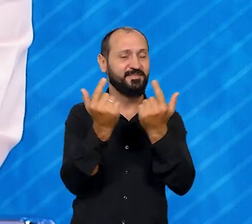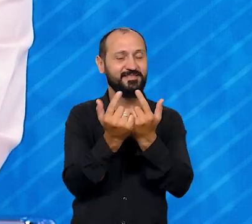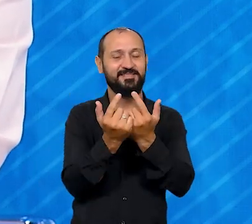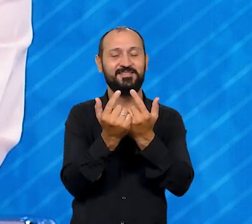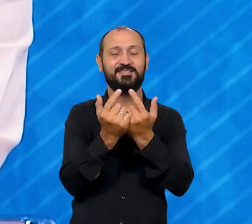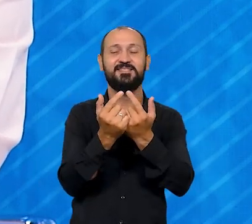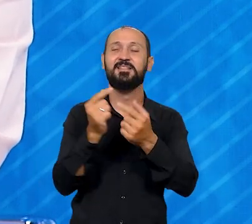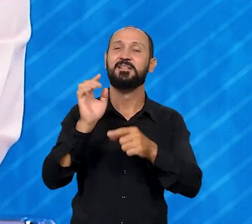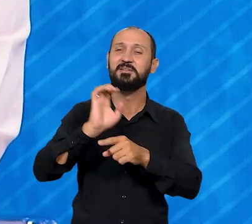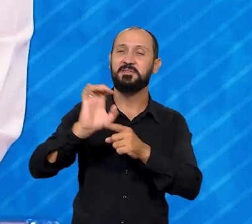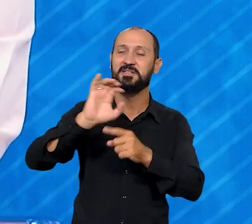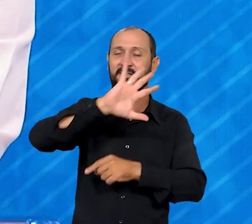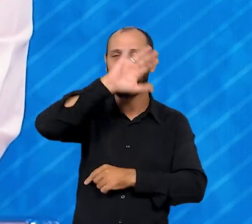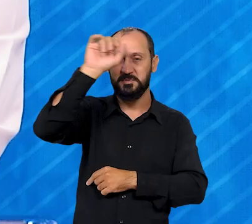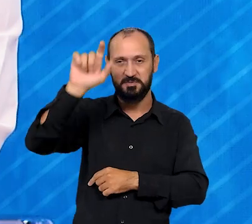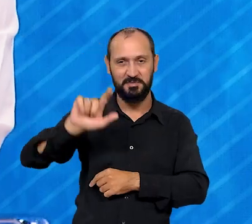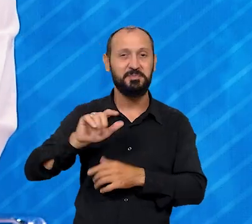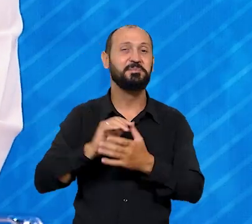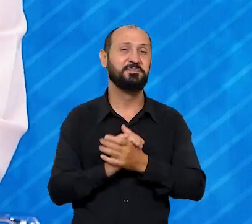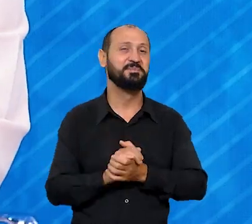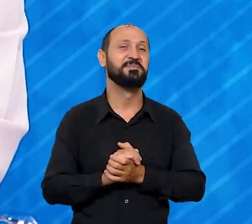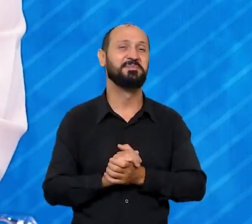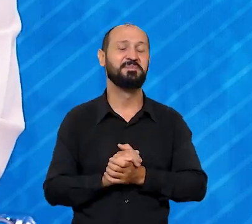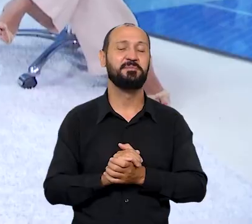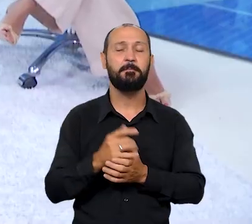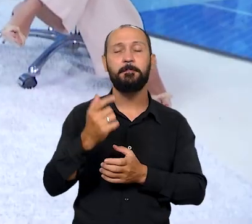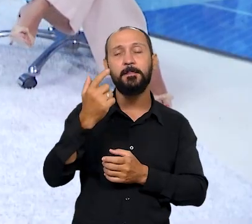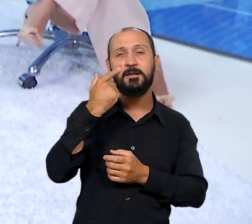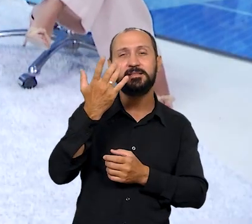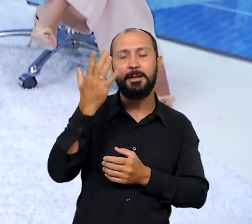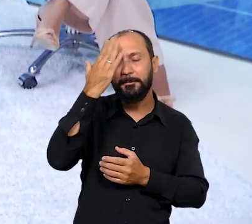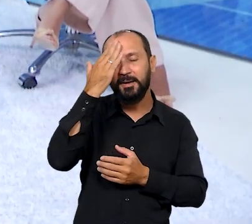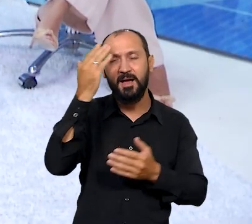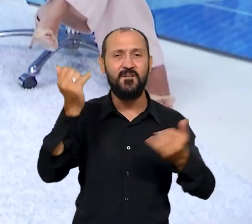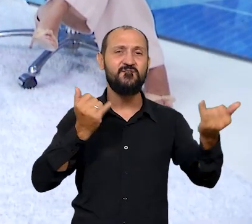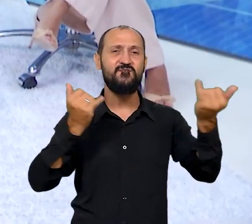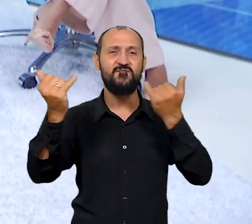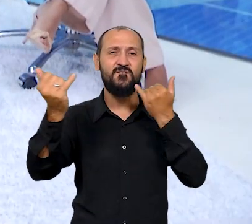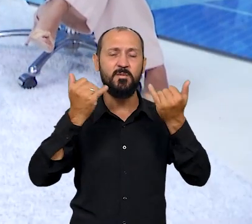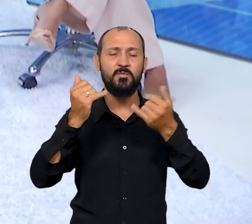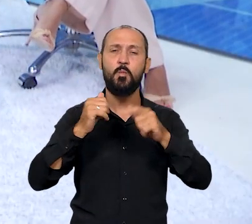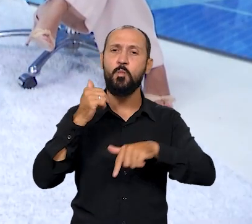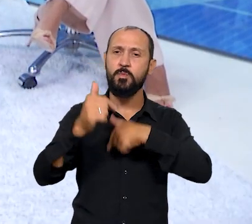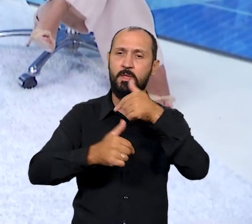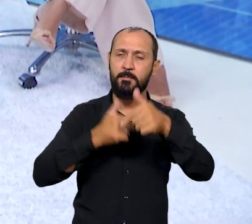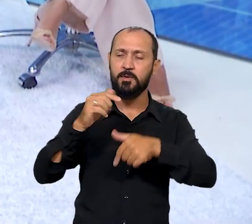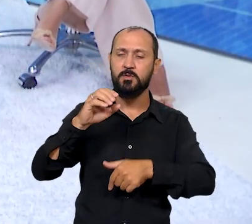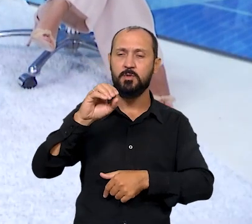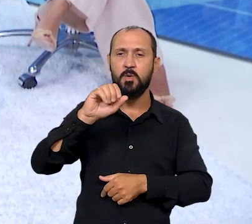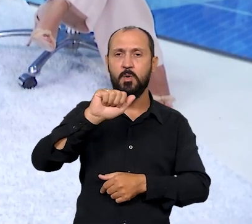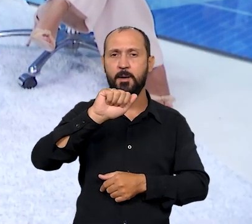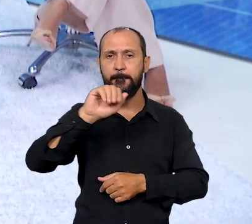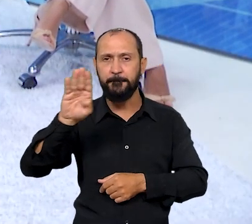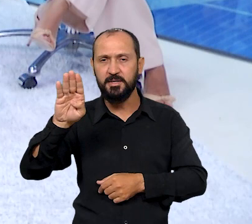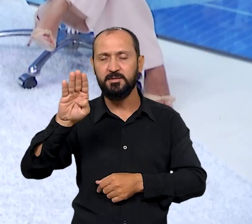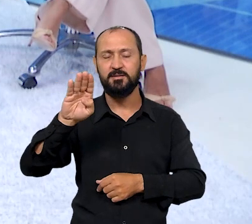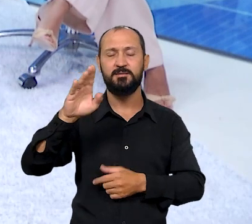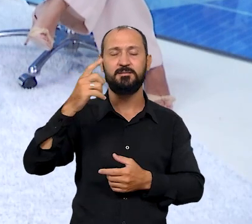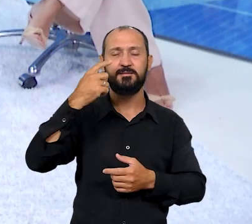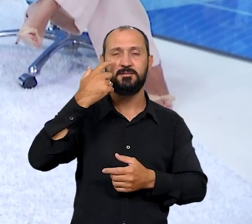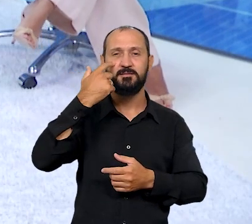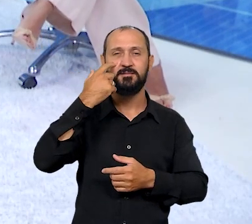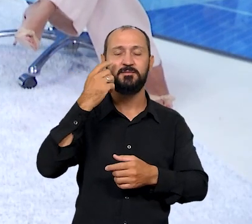Assembleia Legislativa do Estado de Mato Grosso do Sul. Para mais informações sobre as ações da